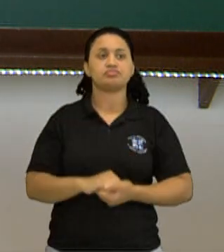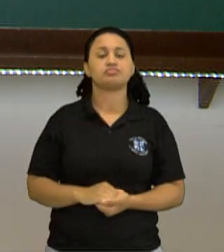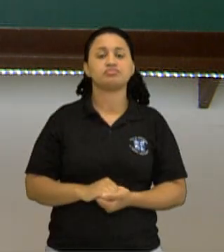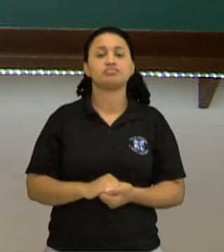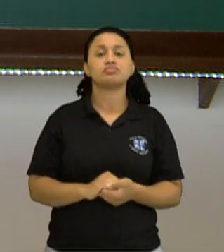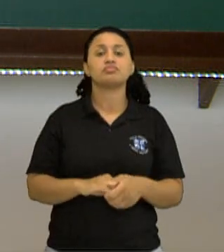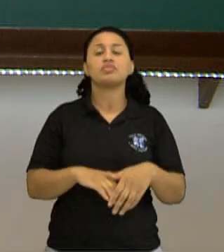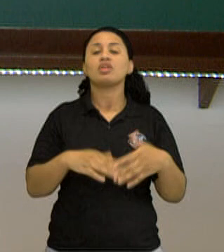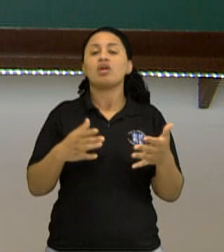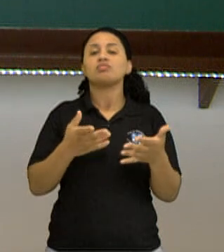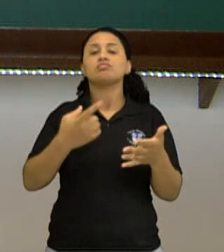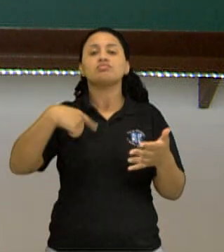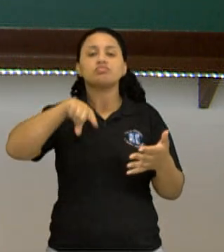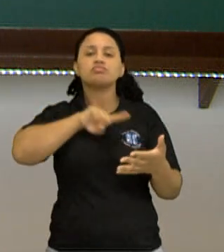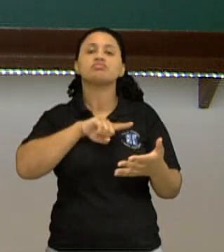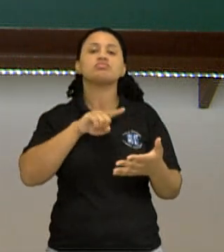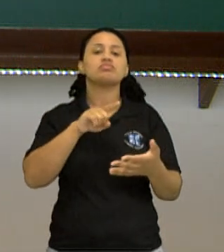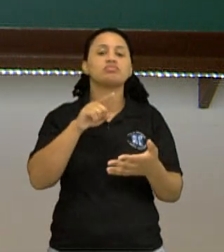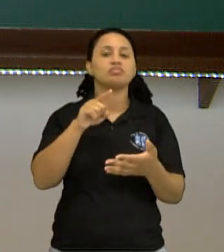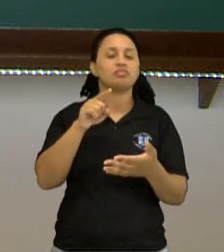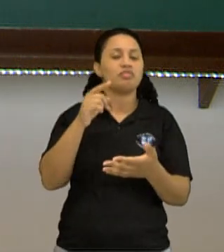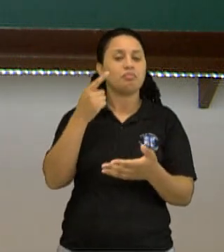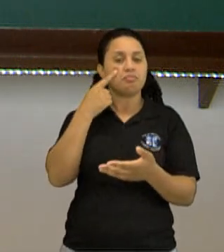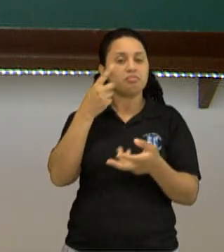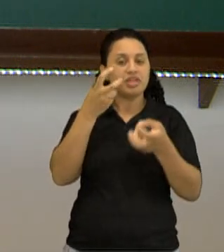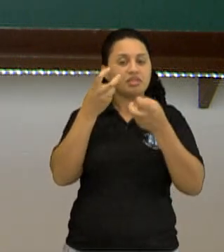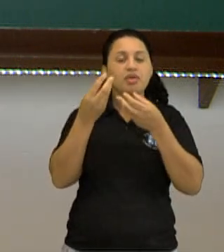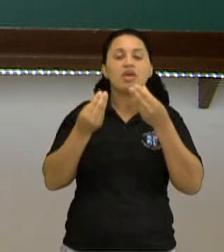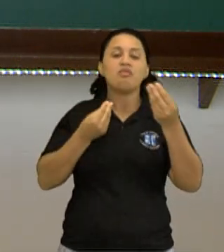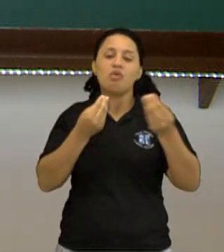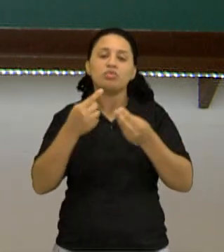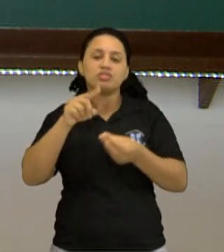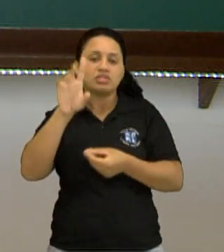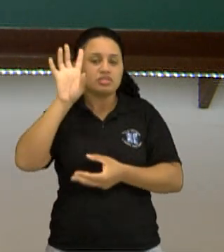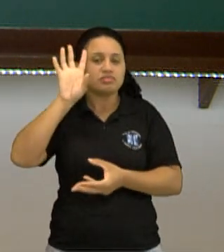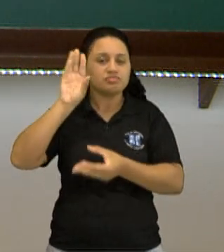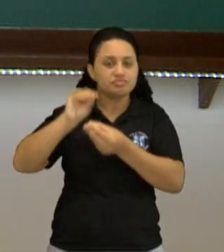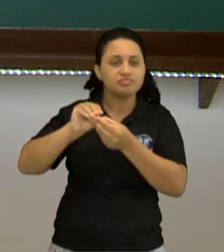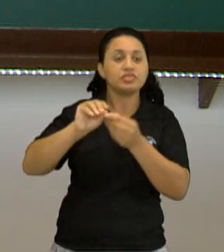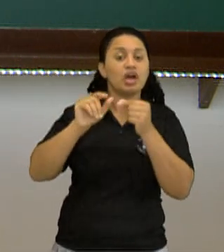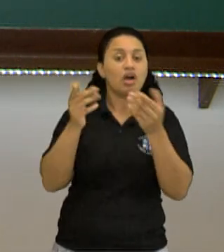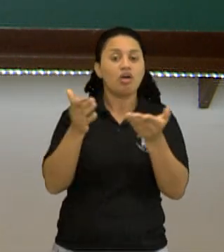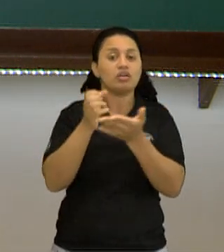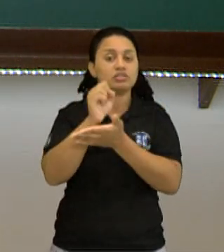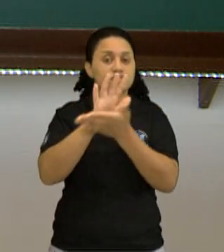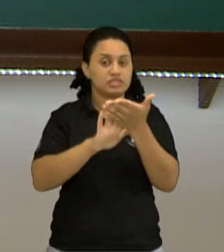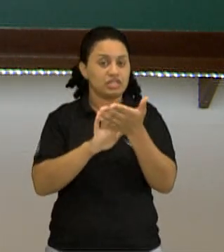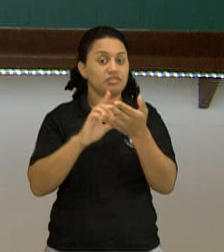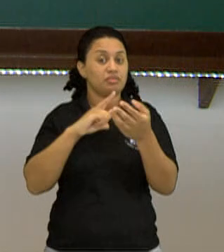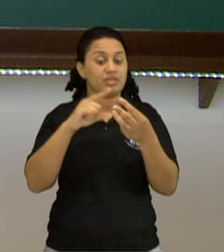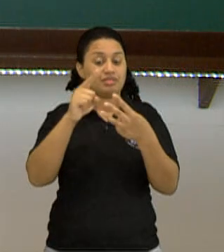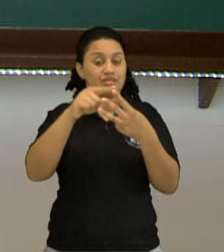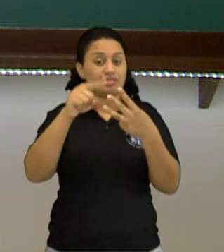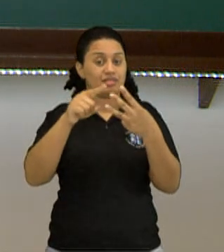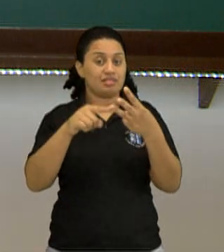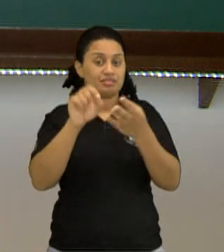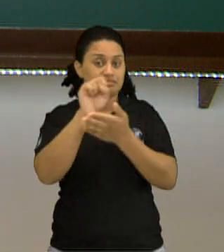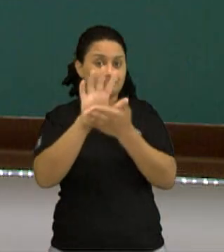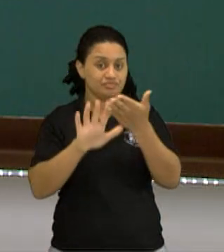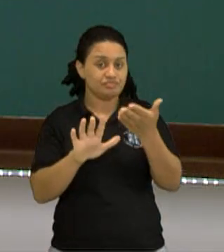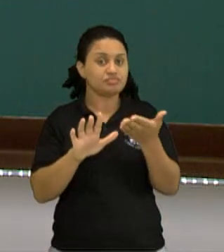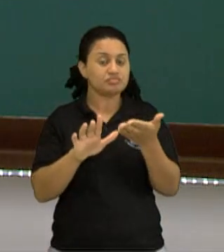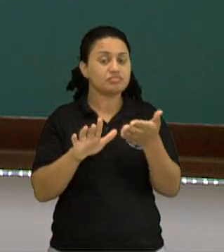lá. Para a gente poder ver como é que está a situação de vocês, vou fazer alguns exercícios aqui. Ao total, vou fazer 3 exercícios. Ele fala